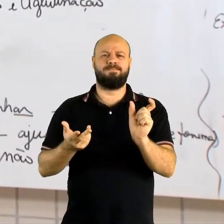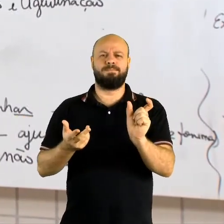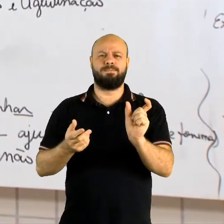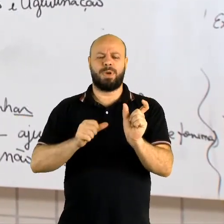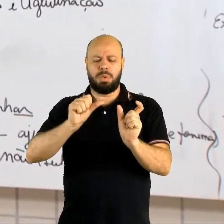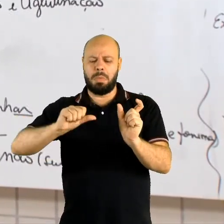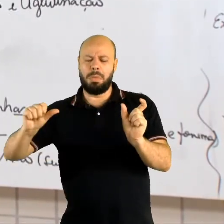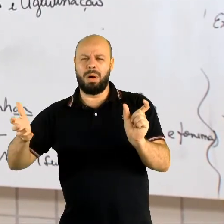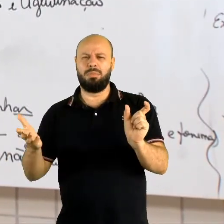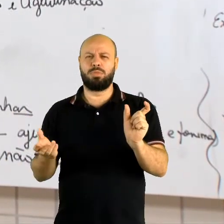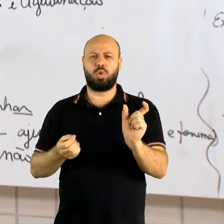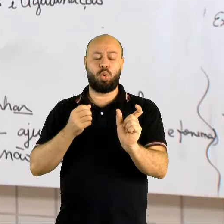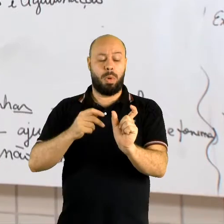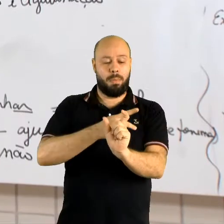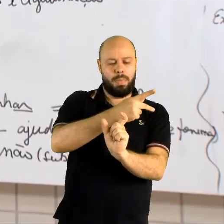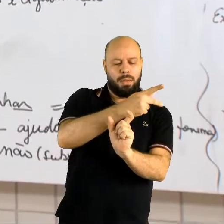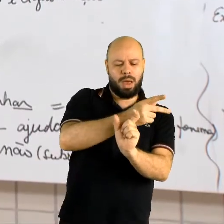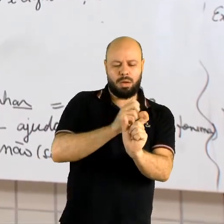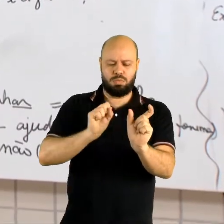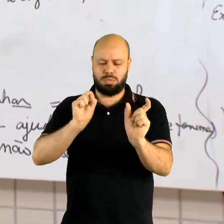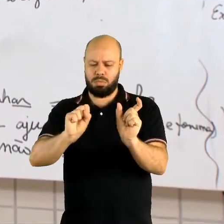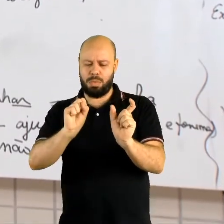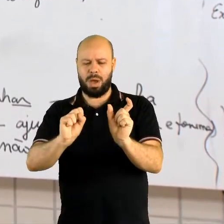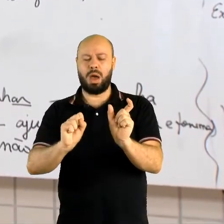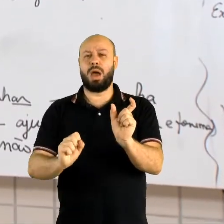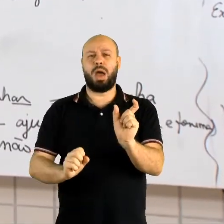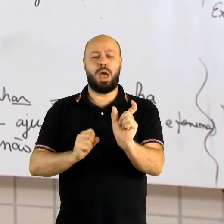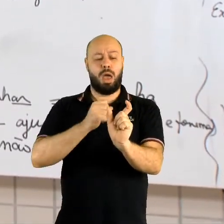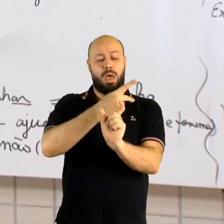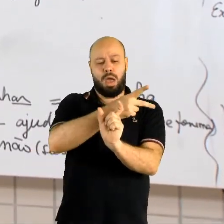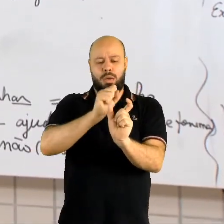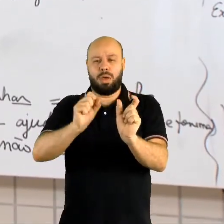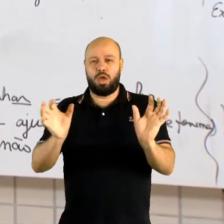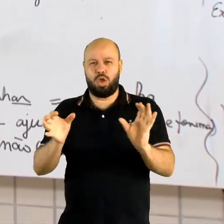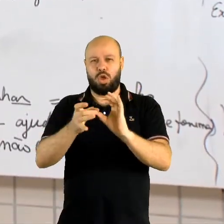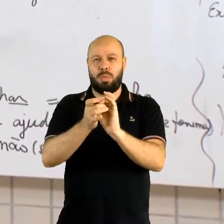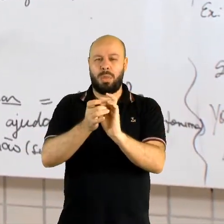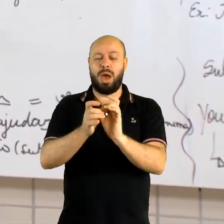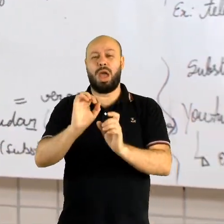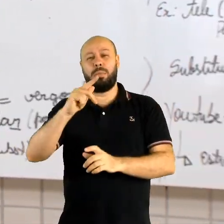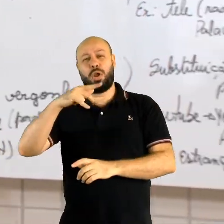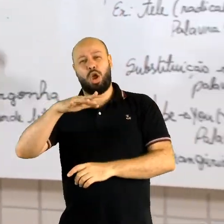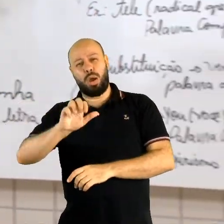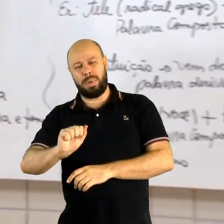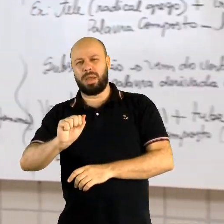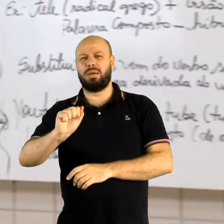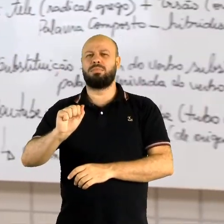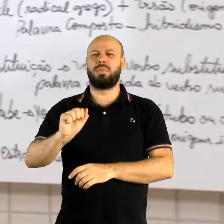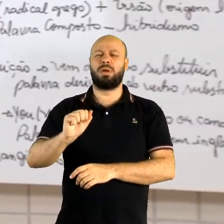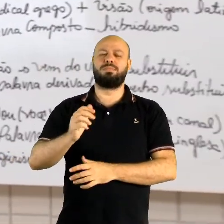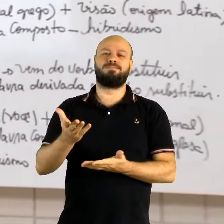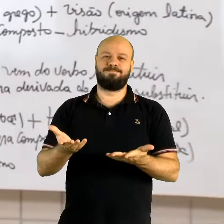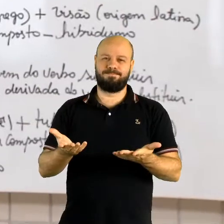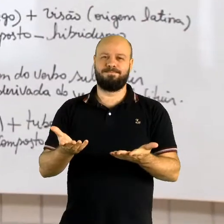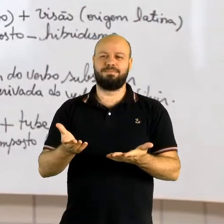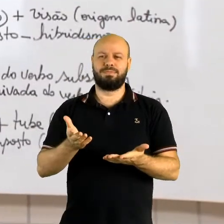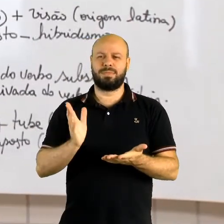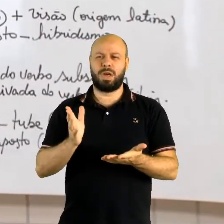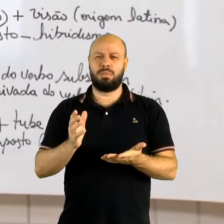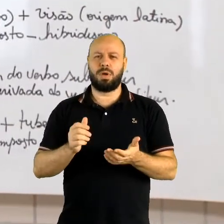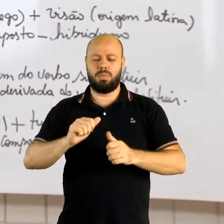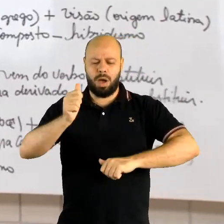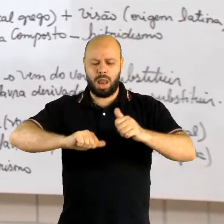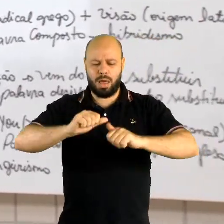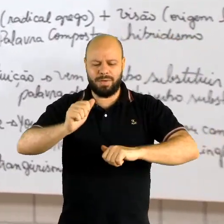Aprendemos derivação prefixal, sufixal, parassintética, regressiva, imprópria. Fizemos lá uma análise de